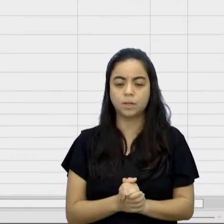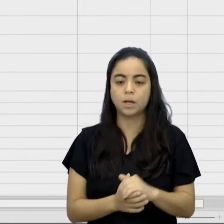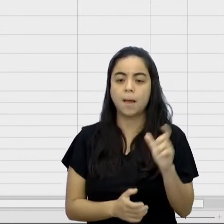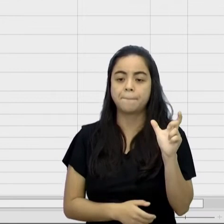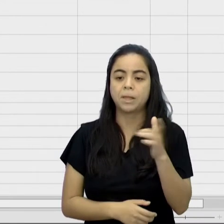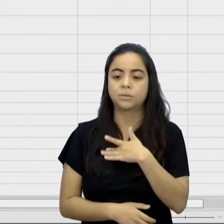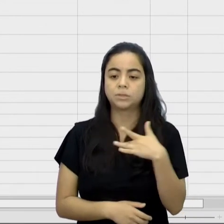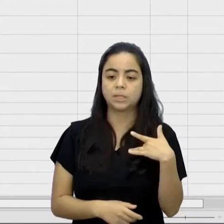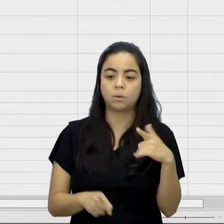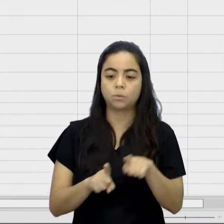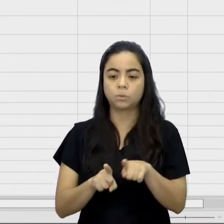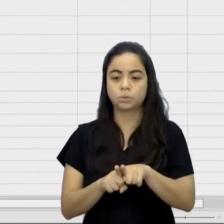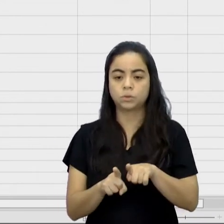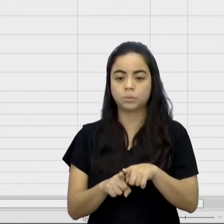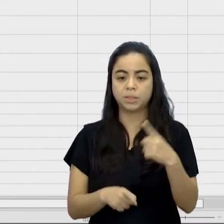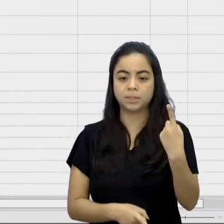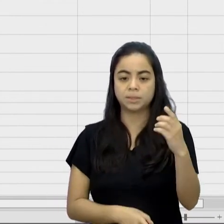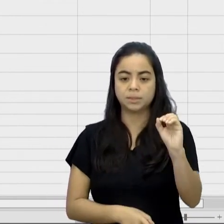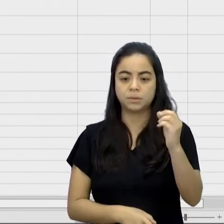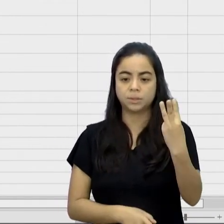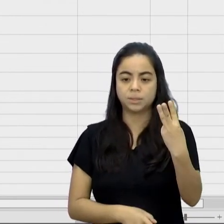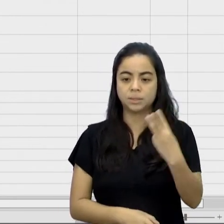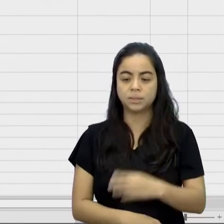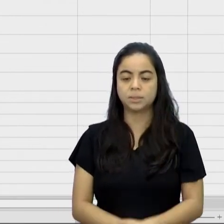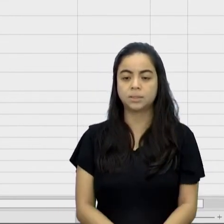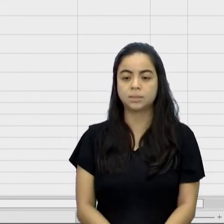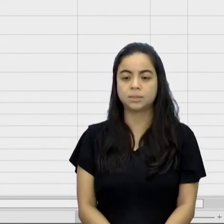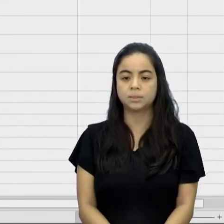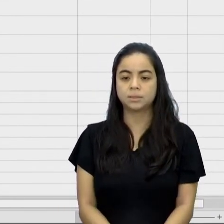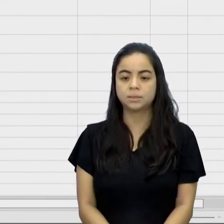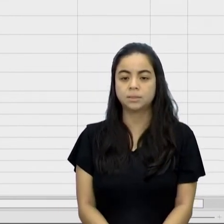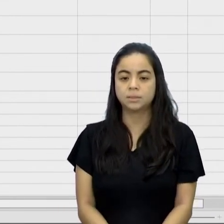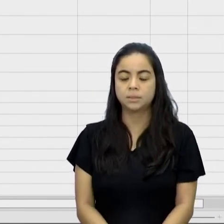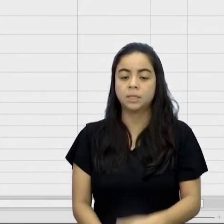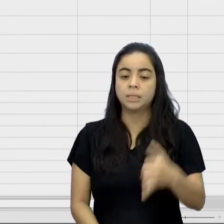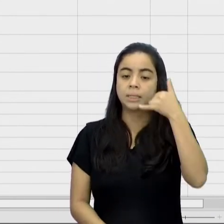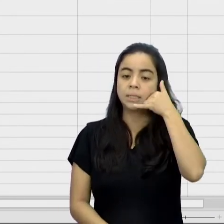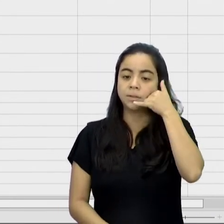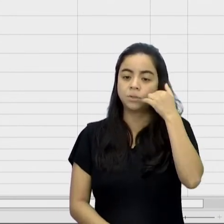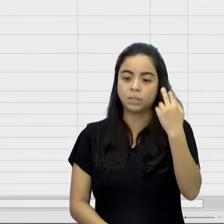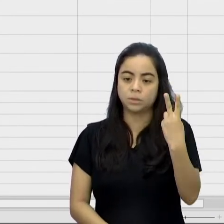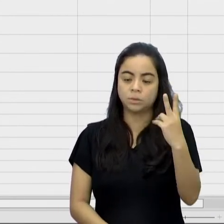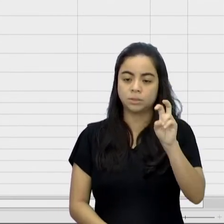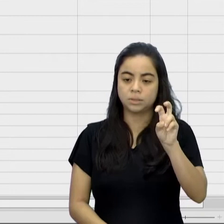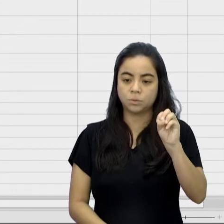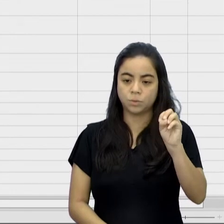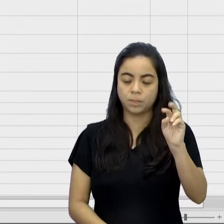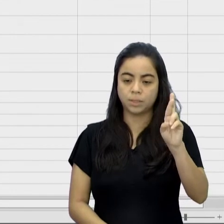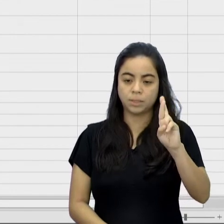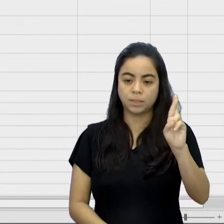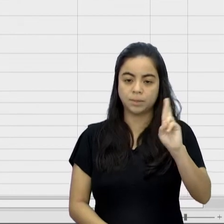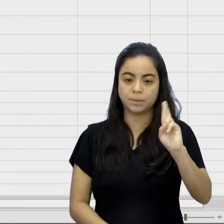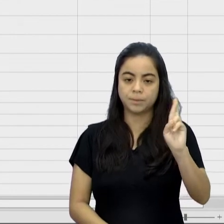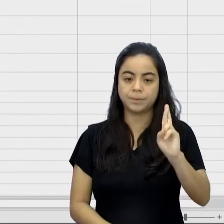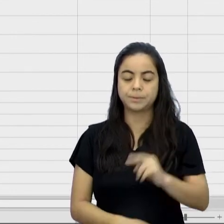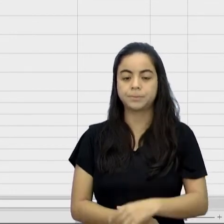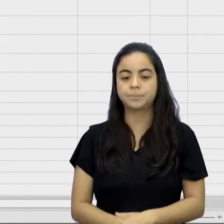de saúde é o próprio 103. certo? Telefonia 250 com internet e